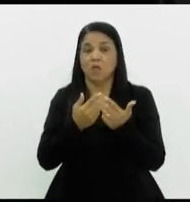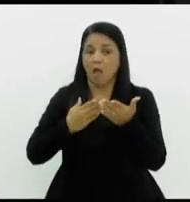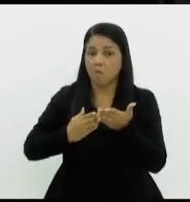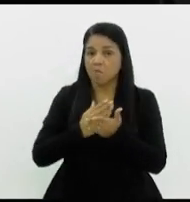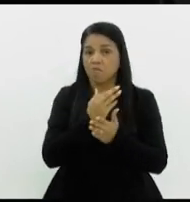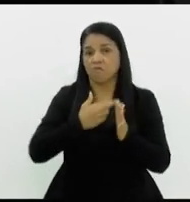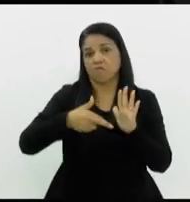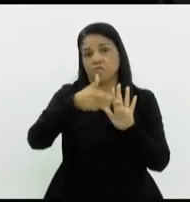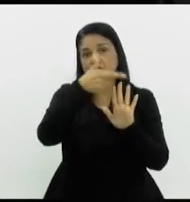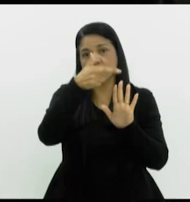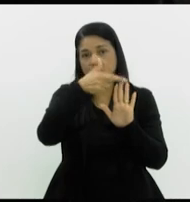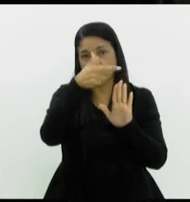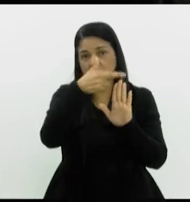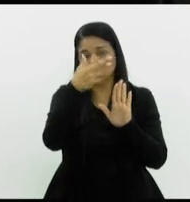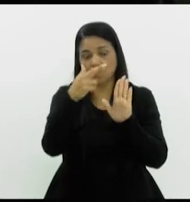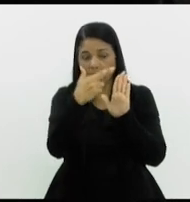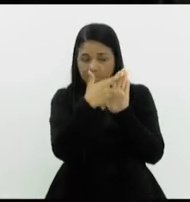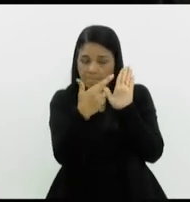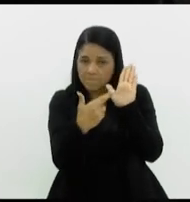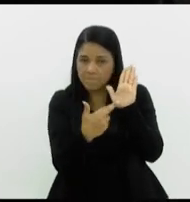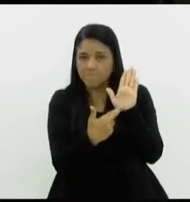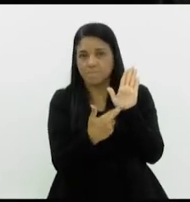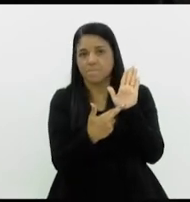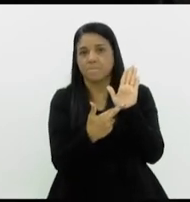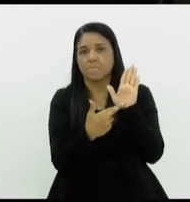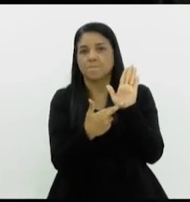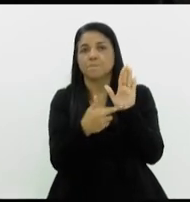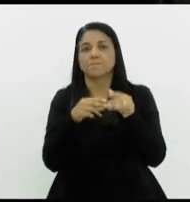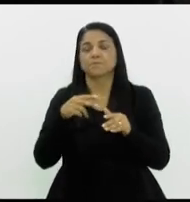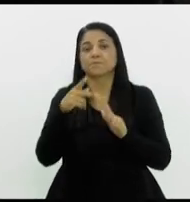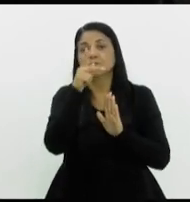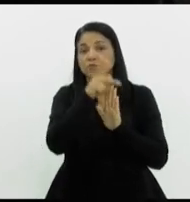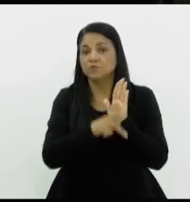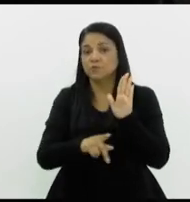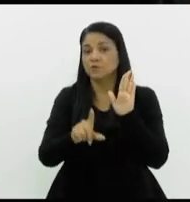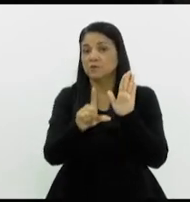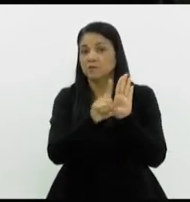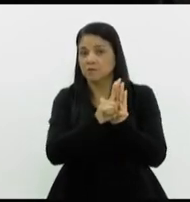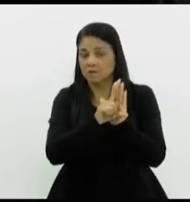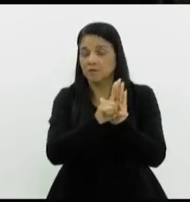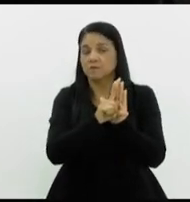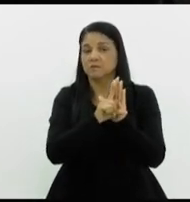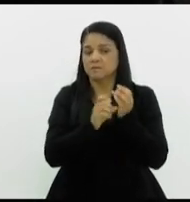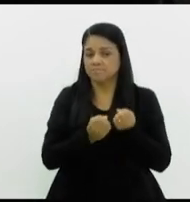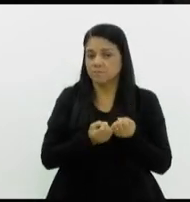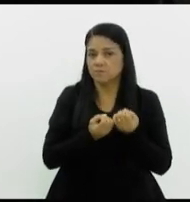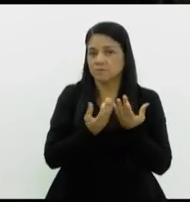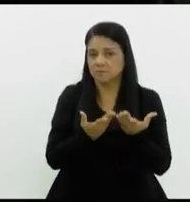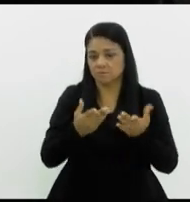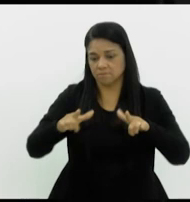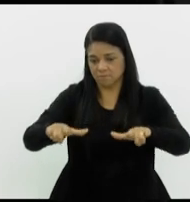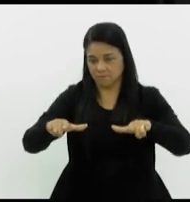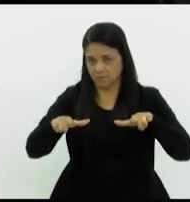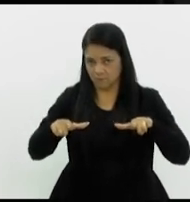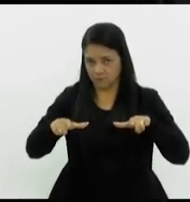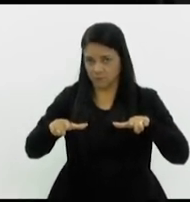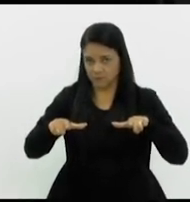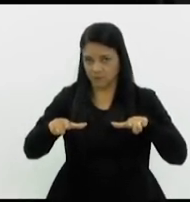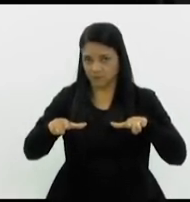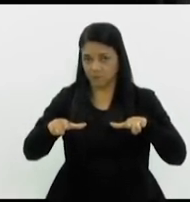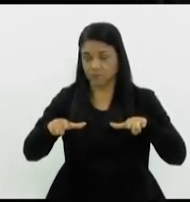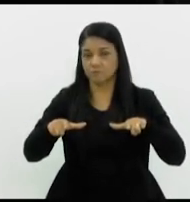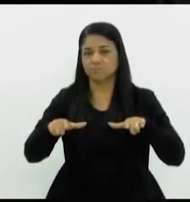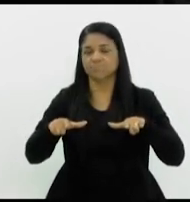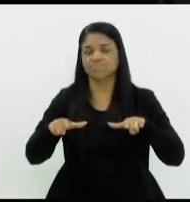que regulamenta o trâmite dos projetos de lei que concedem essa titulação. E isso